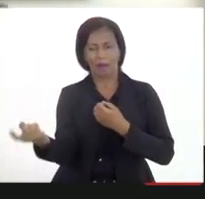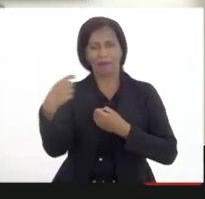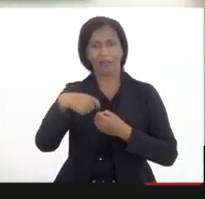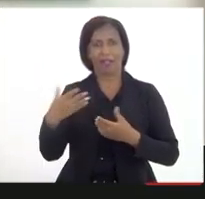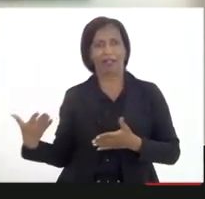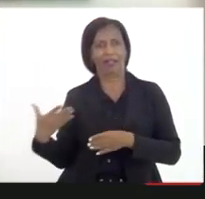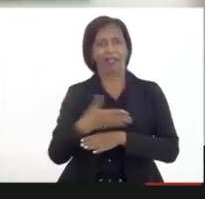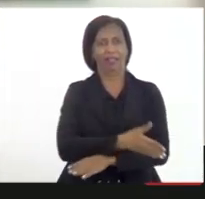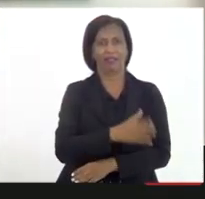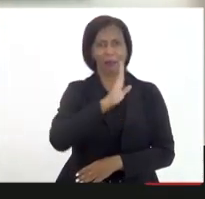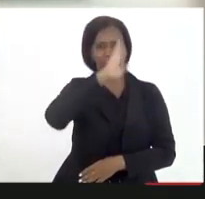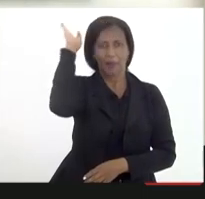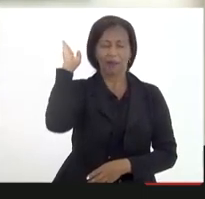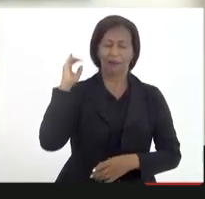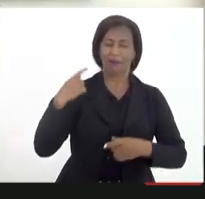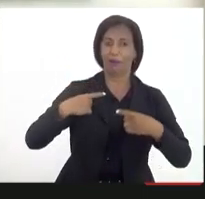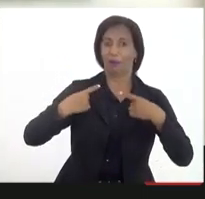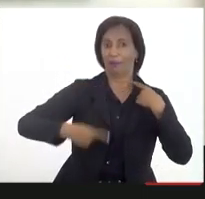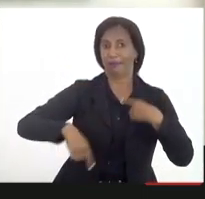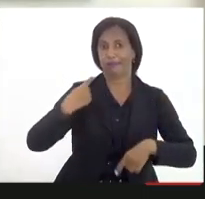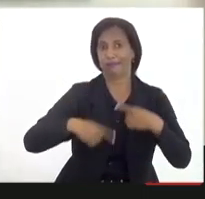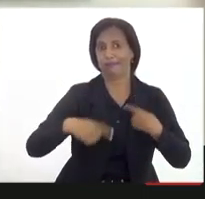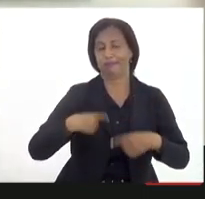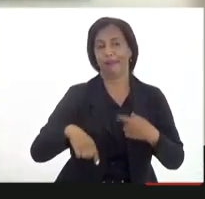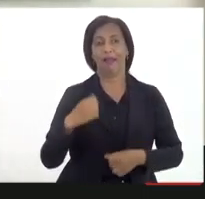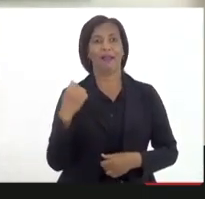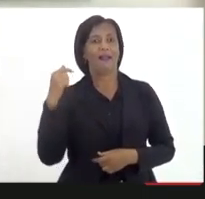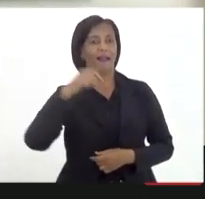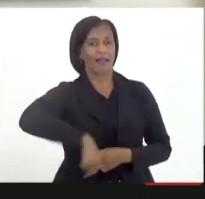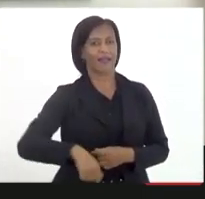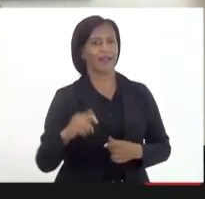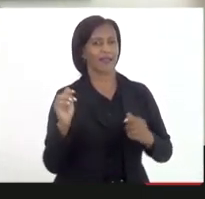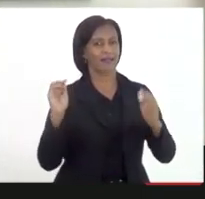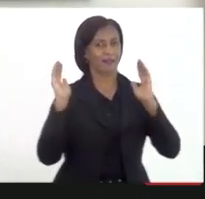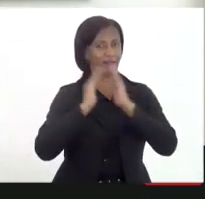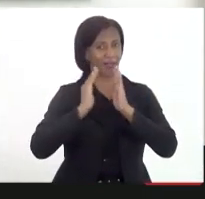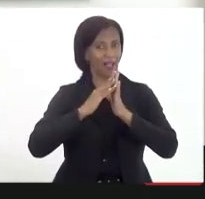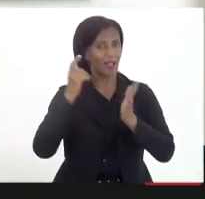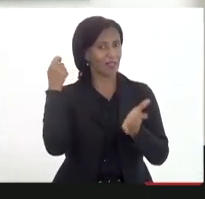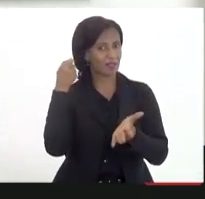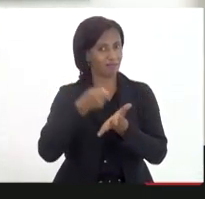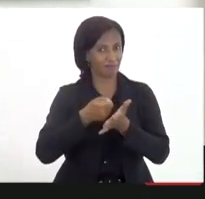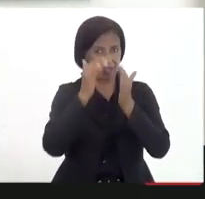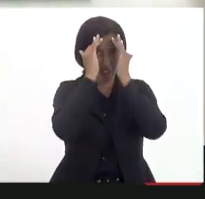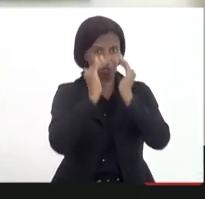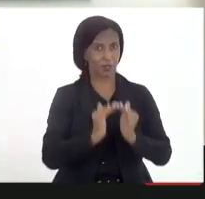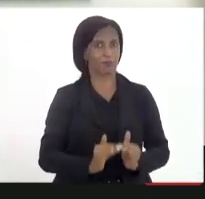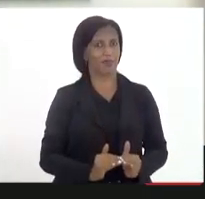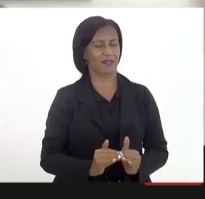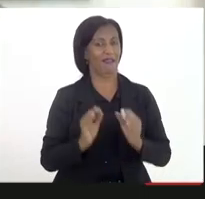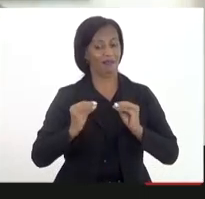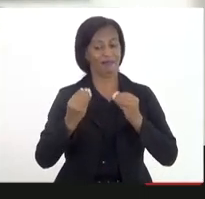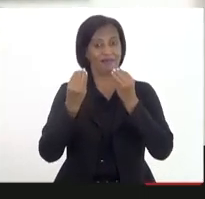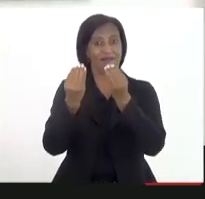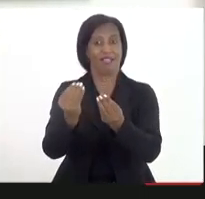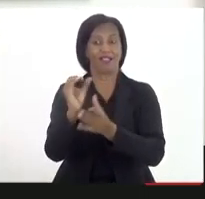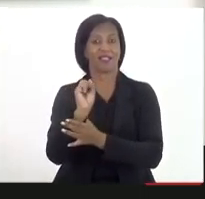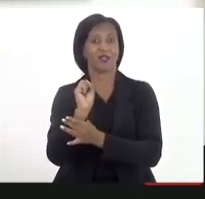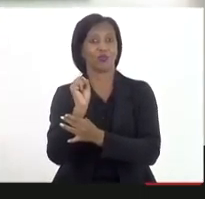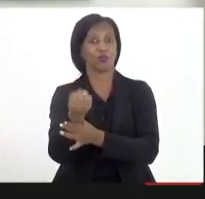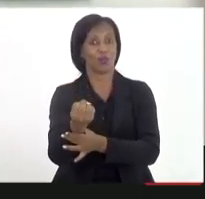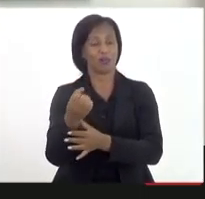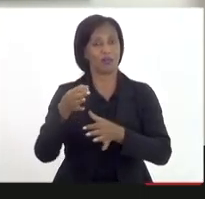batalha do meu mandato uma batalha da comissão de servidores públicos dessa casa de fazer respeitar e Como disse anteriormente da segurança